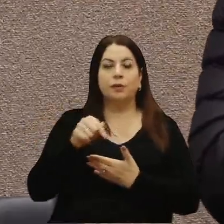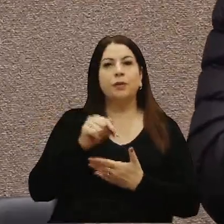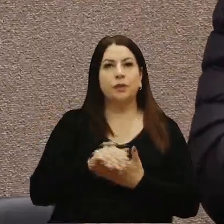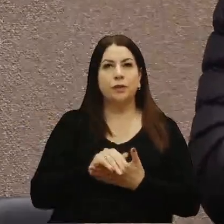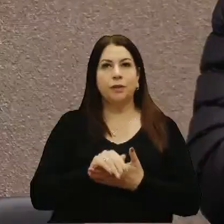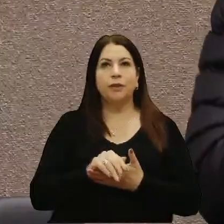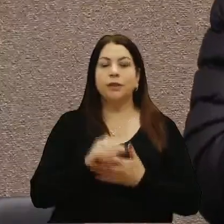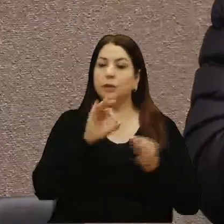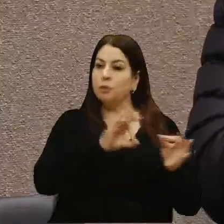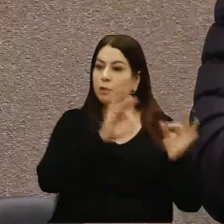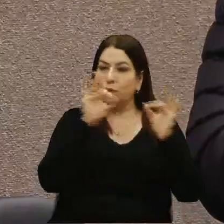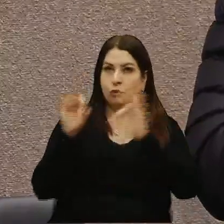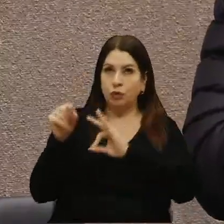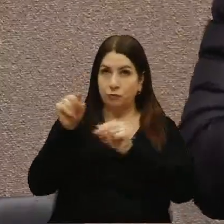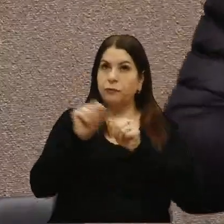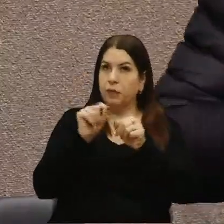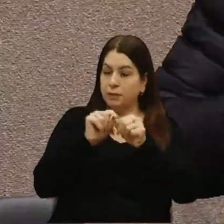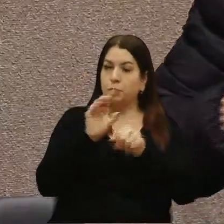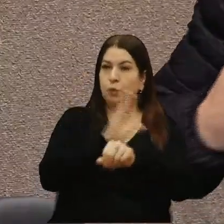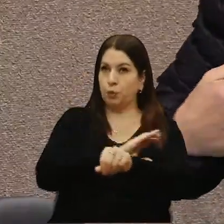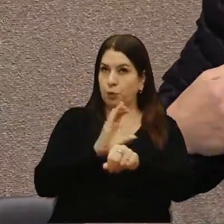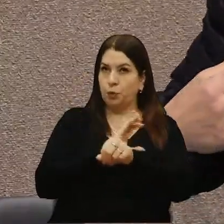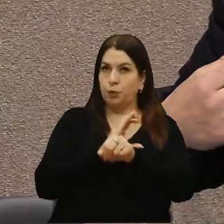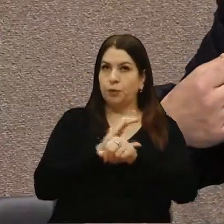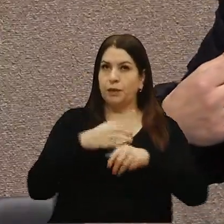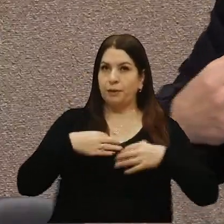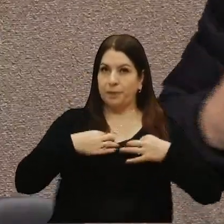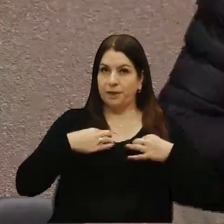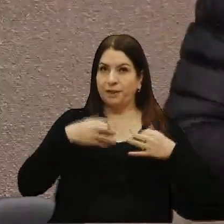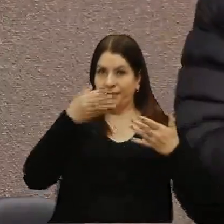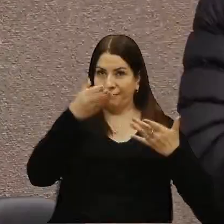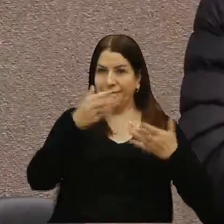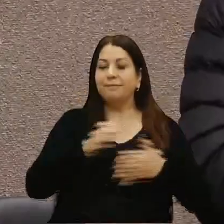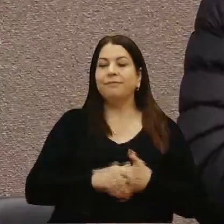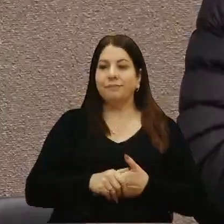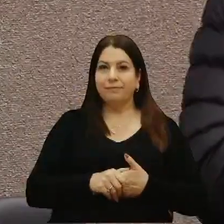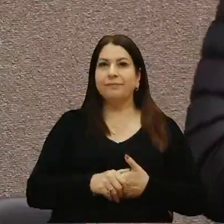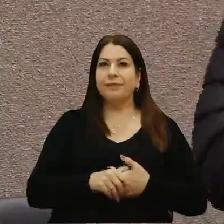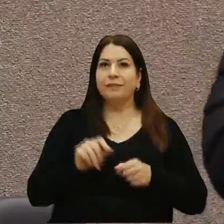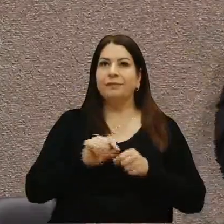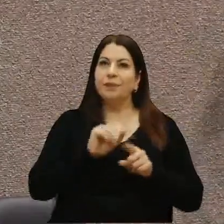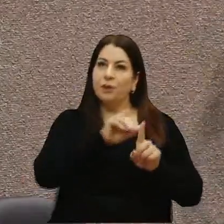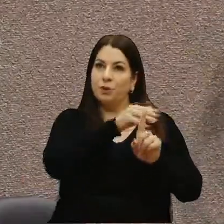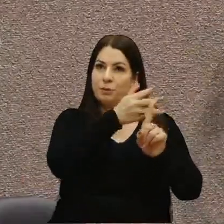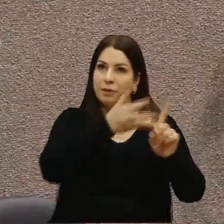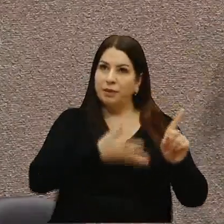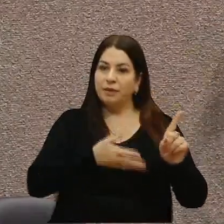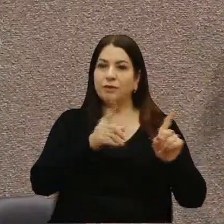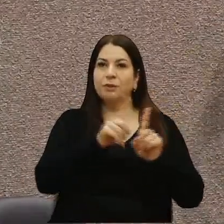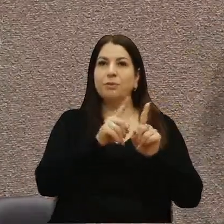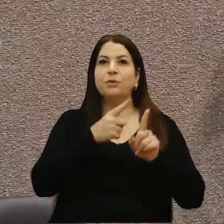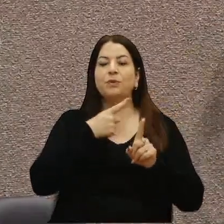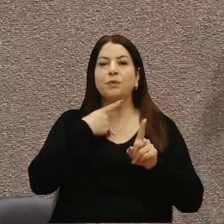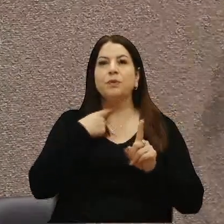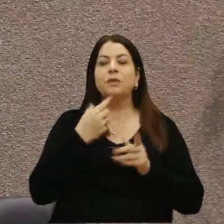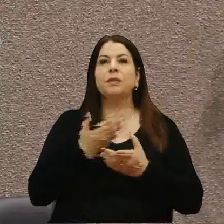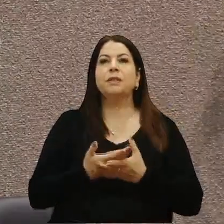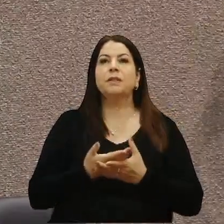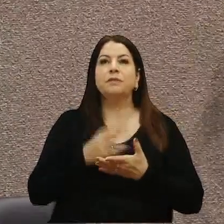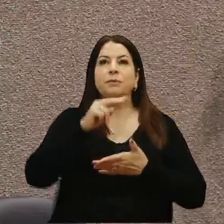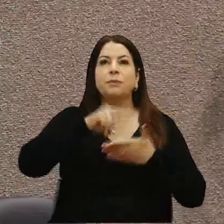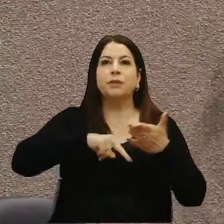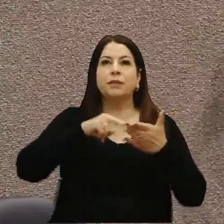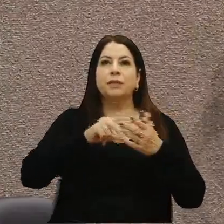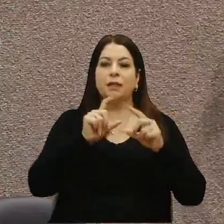que estão nos assistindo, a fazer esse curso. Inclusive, eu vim com a camiseta hoje aqui para fazer uma homenagem. E gostaria de fazer uma leitura de